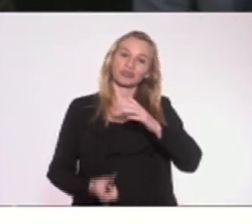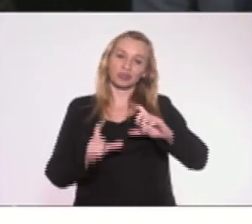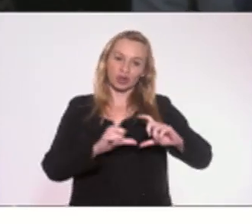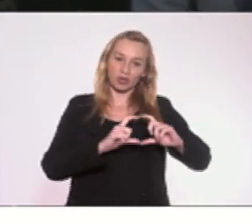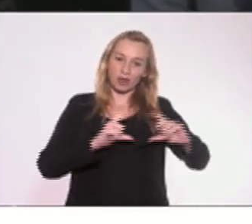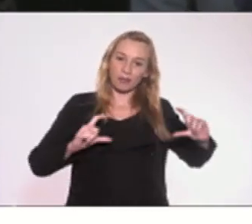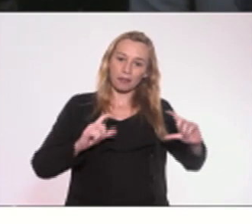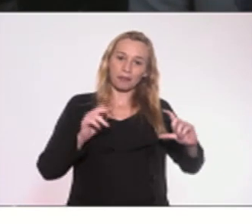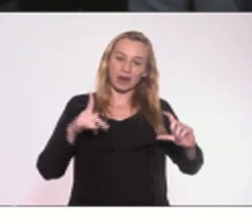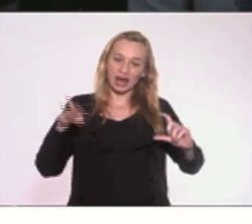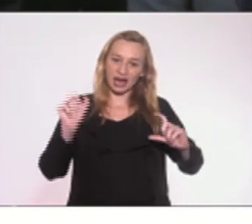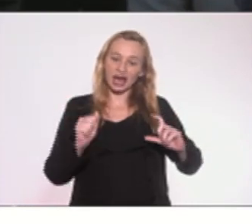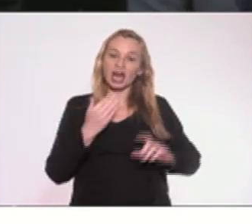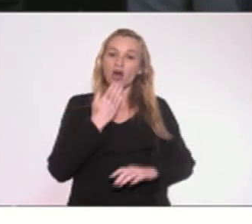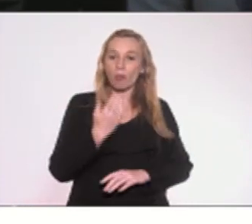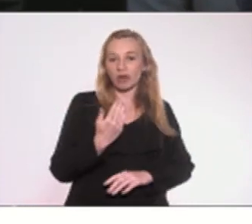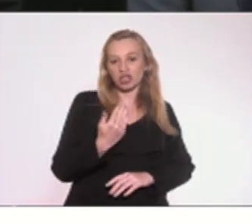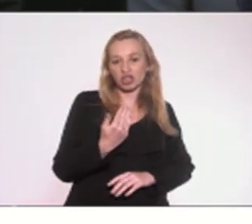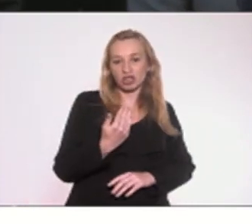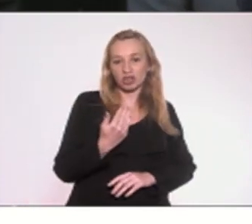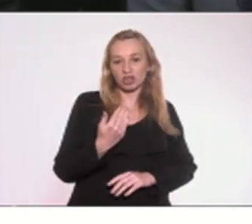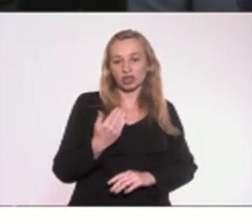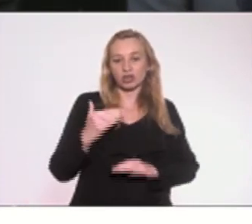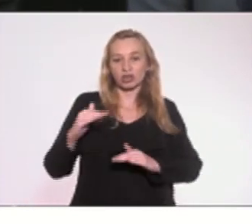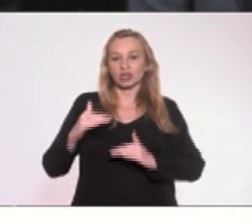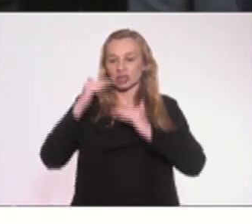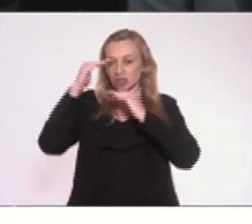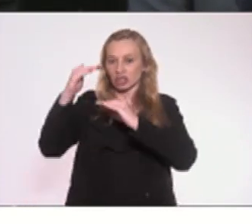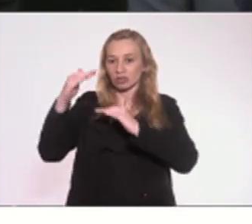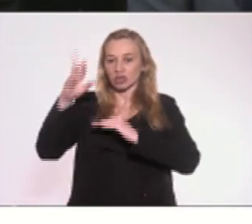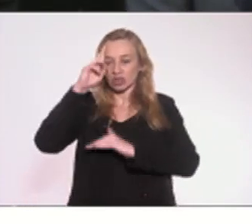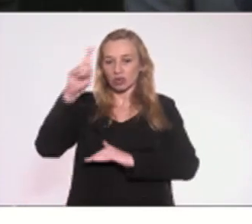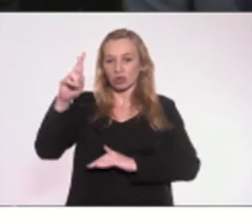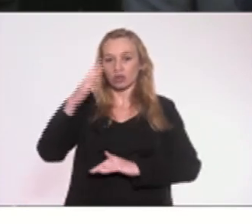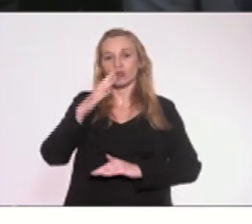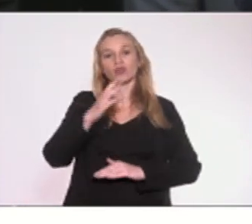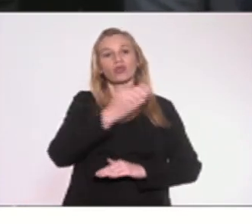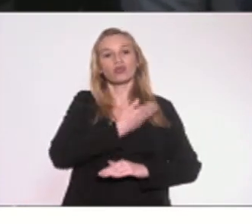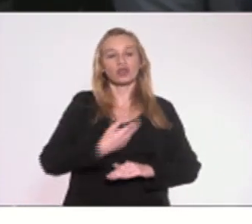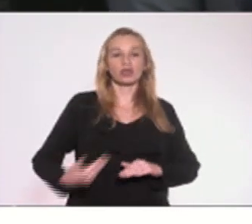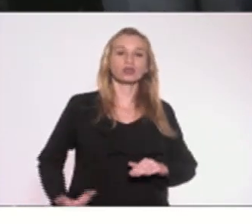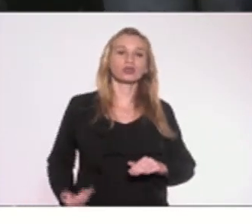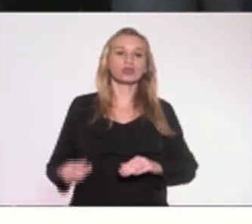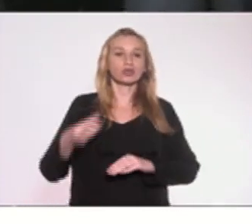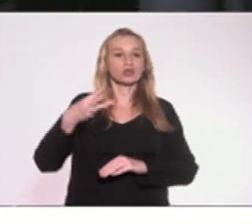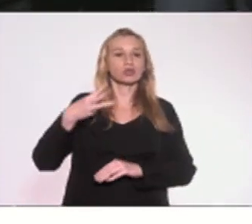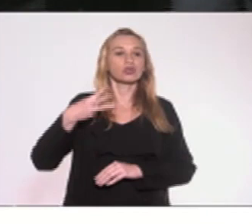eu pediria ao excelentíssimo senhor governador do Estado,